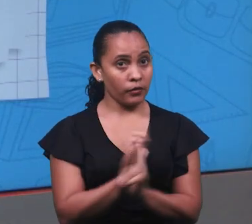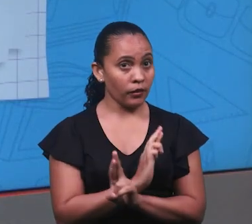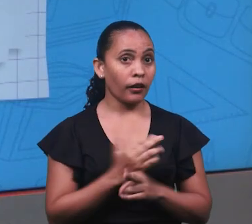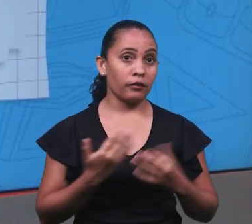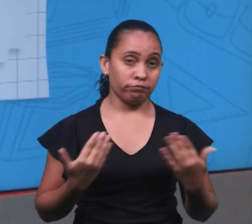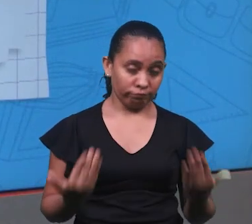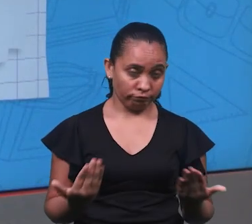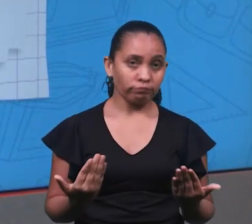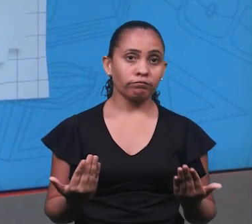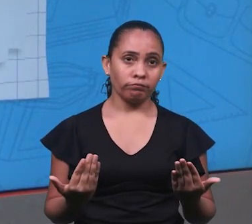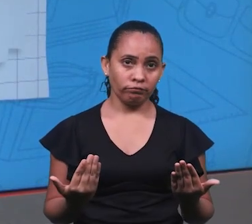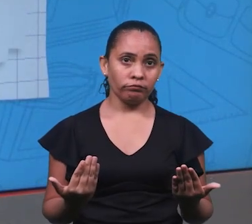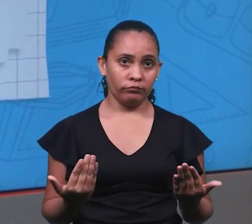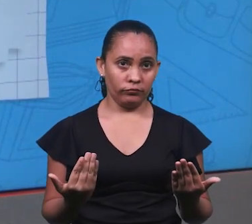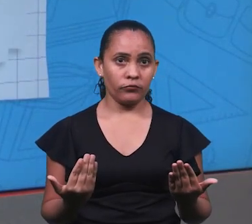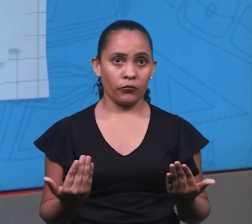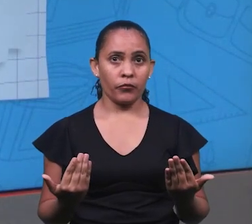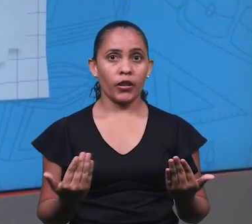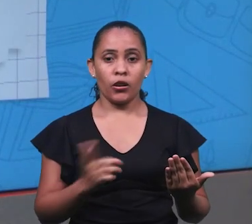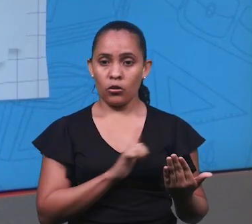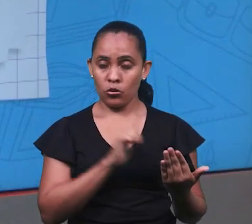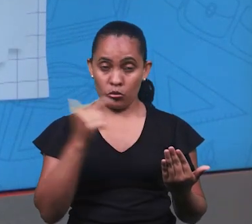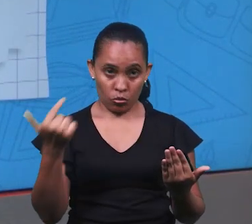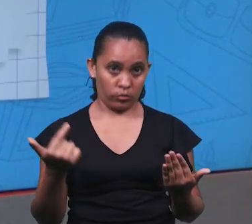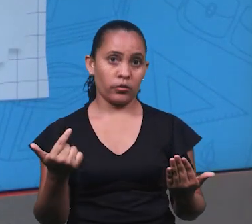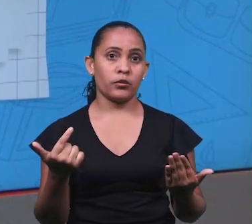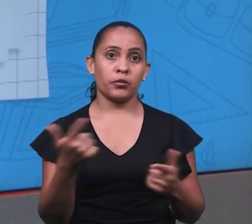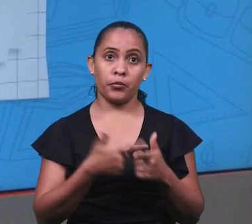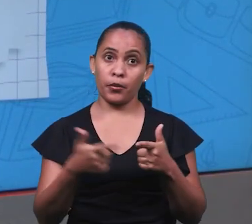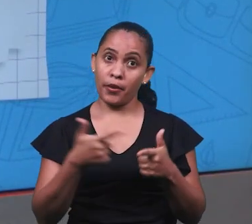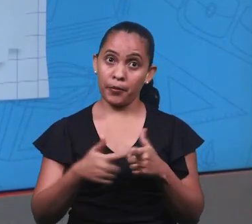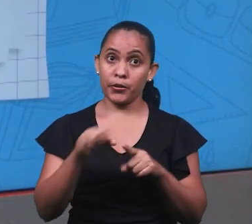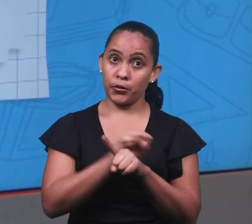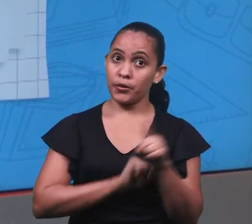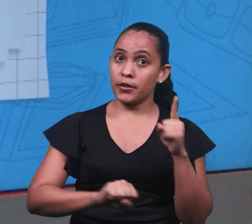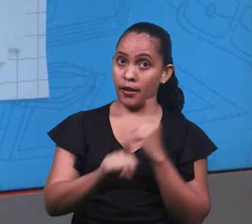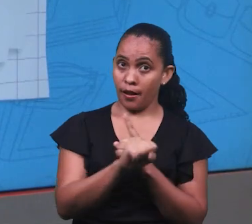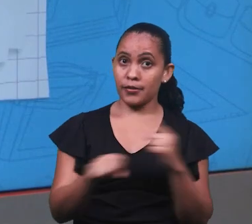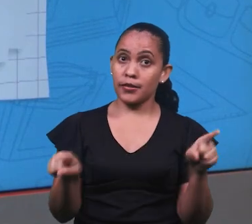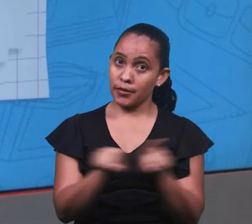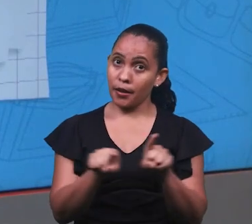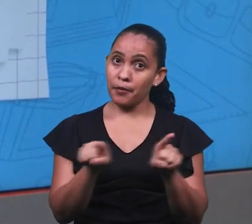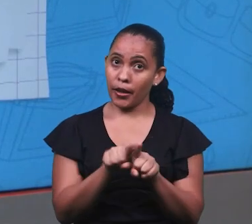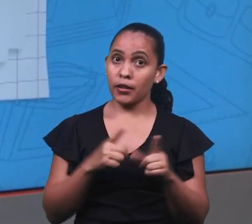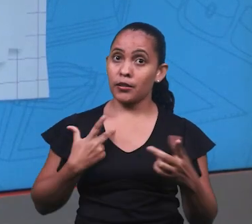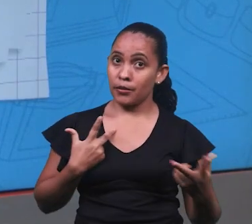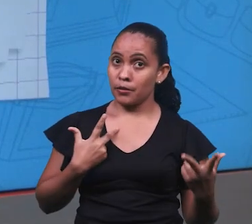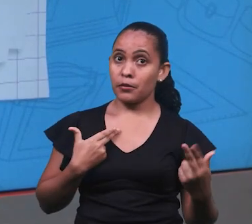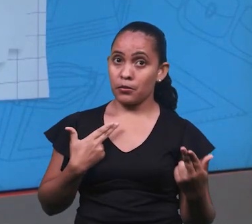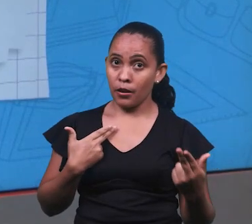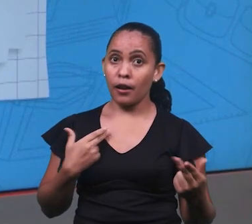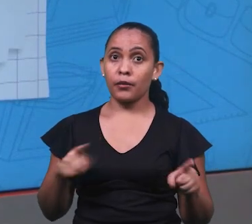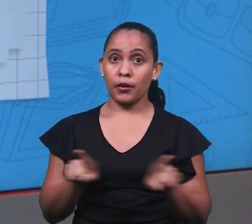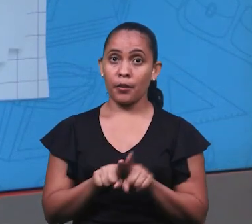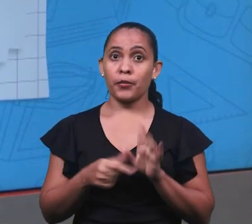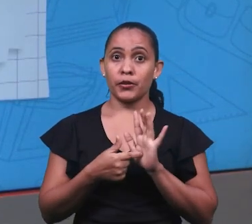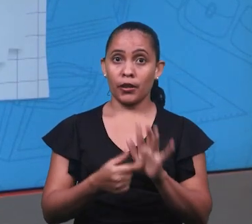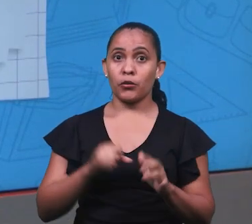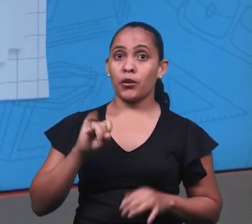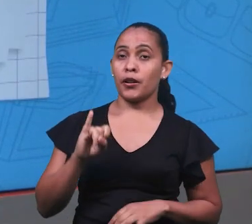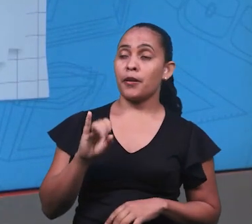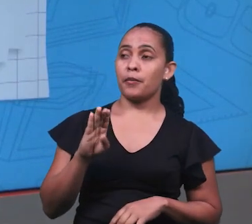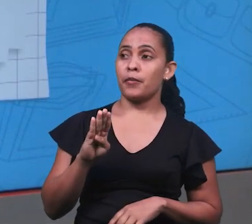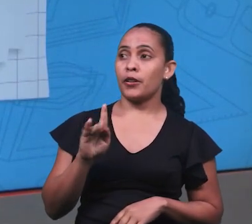machismo estrutural, como que isso se materializa em outros segmentos sociais. E hoje, isso inclusive foi comprovado pelo próprio IBGE.